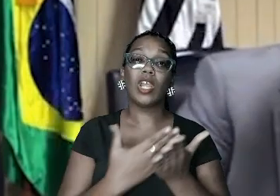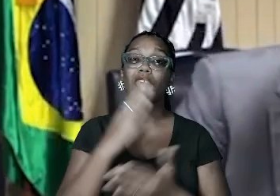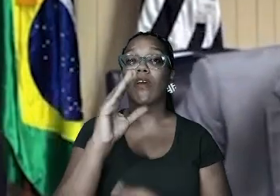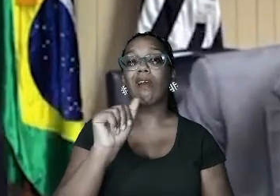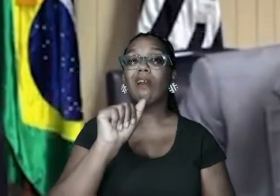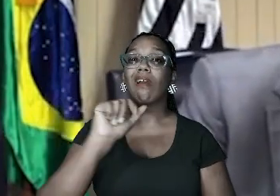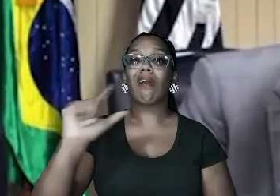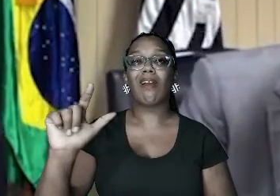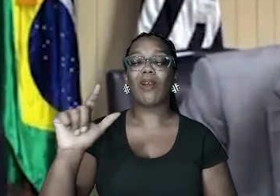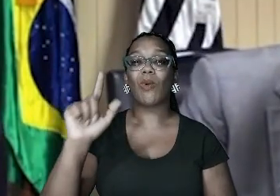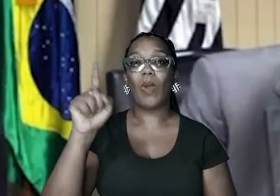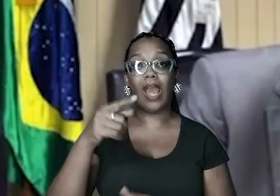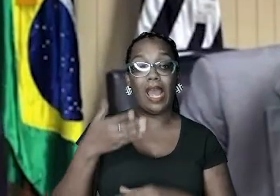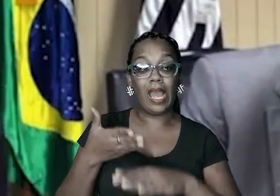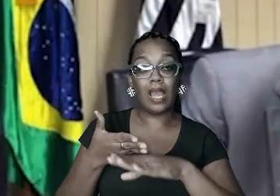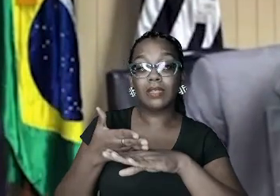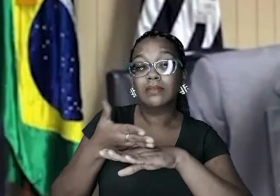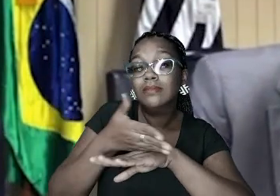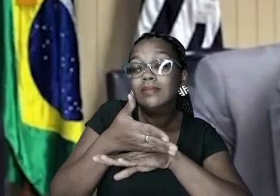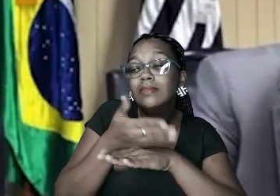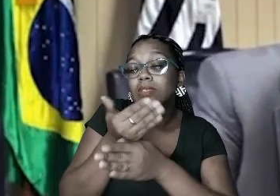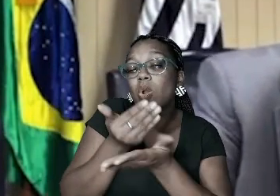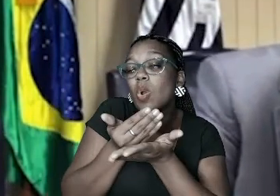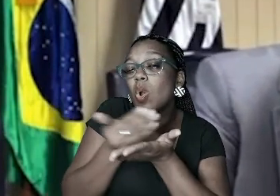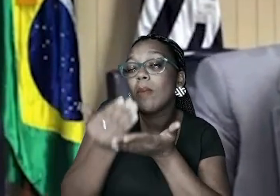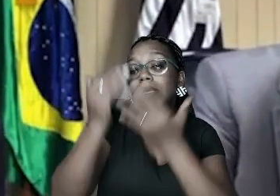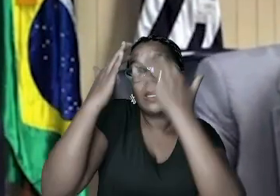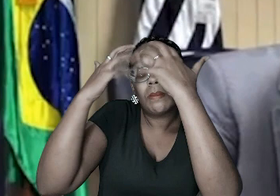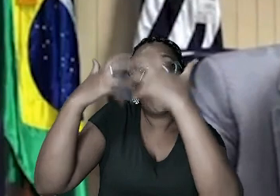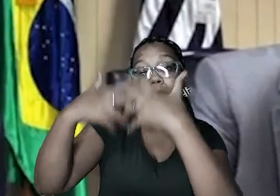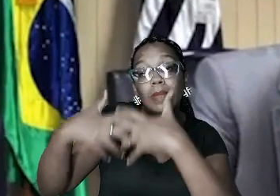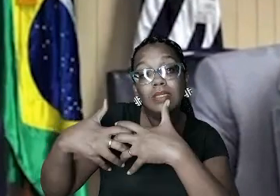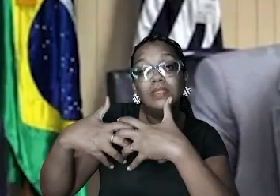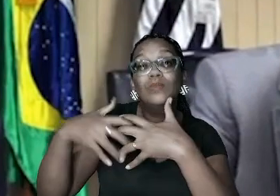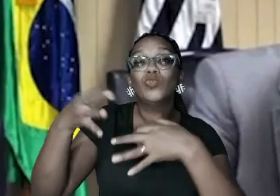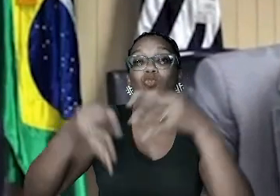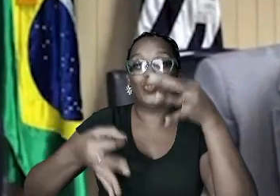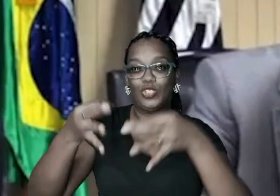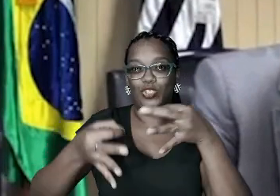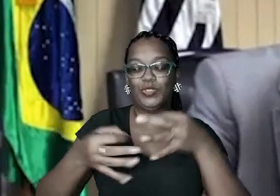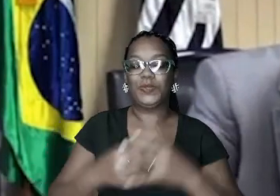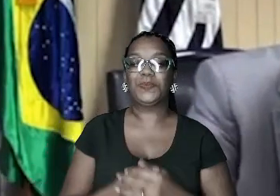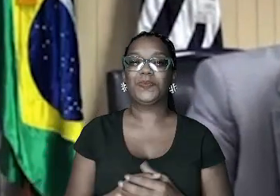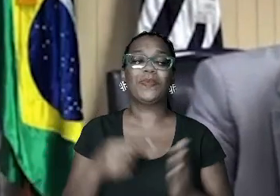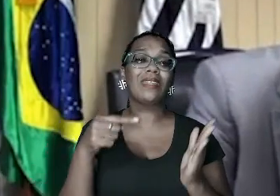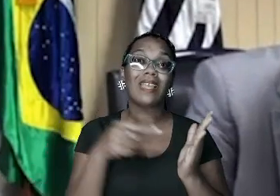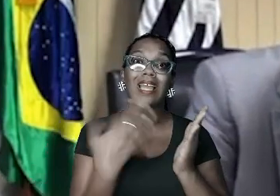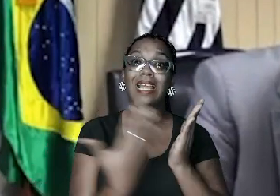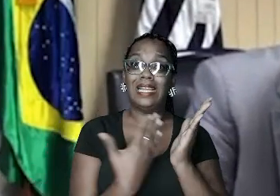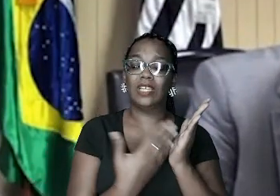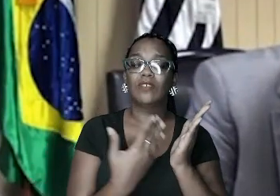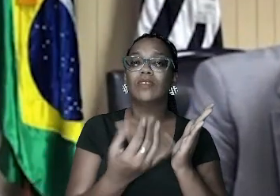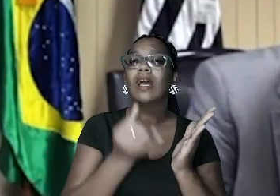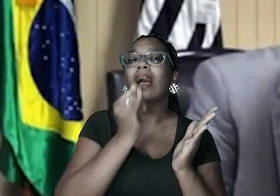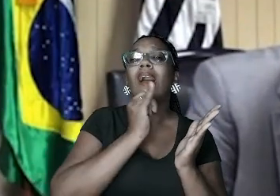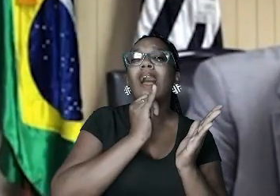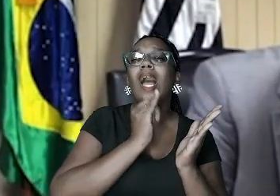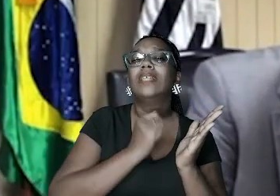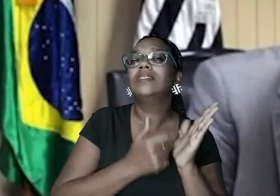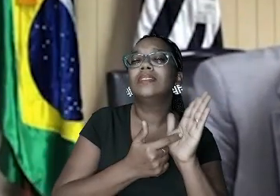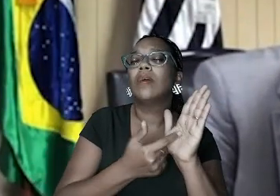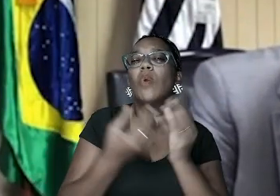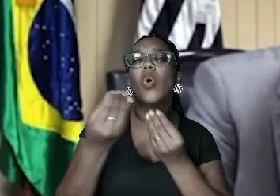tempo do livro do cauenge introdução ao pensamento jurídico no primeiro capítulo do livro do